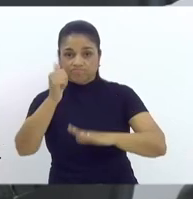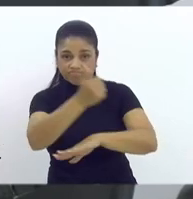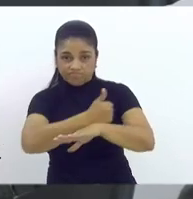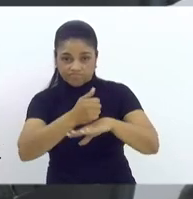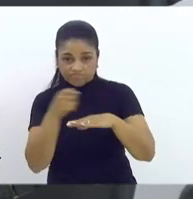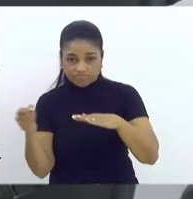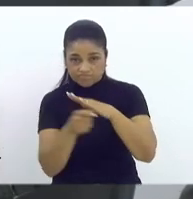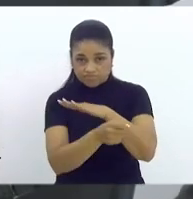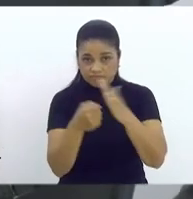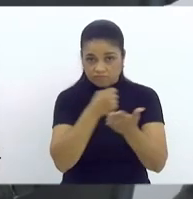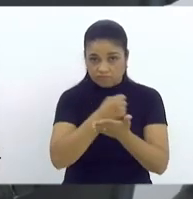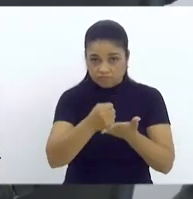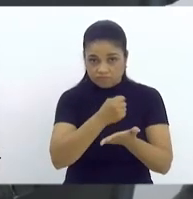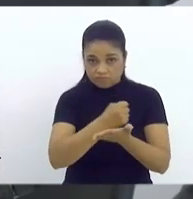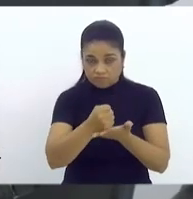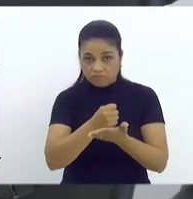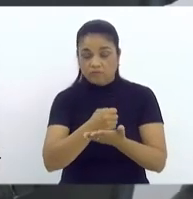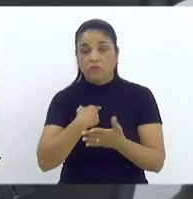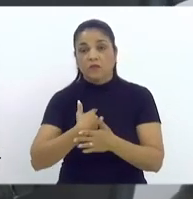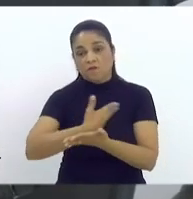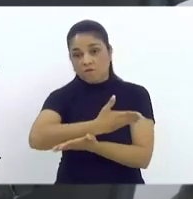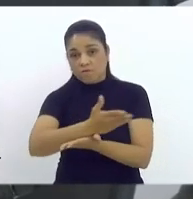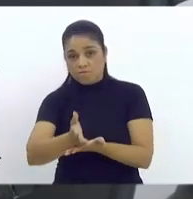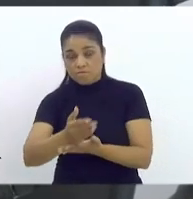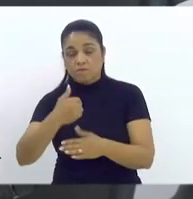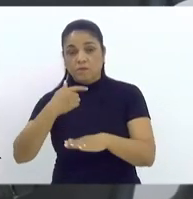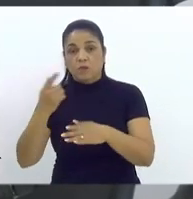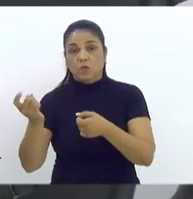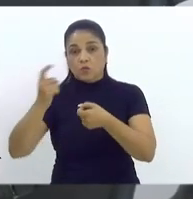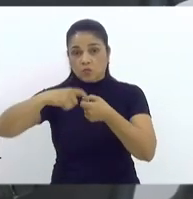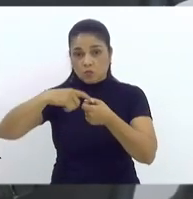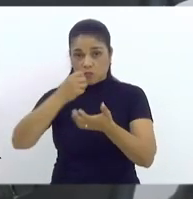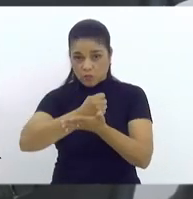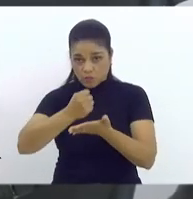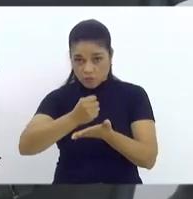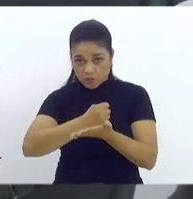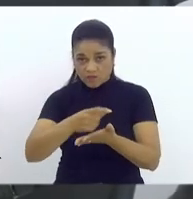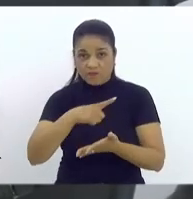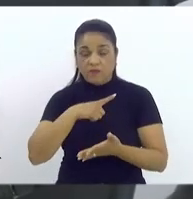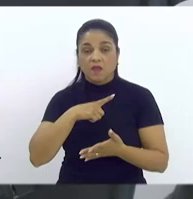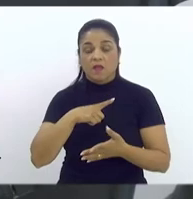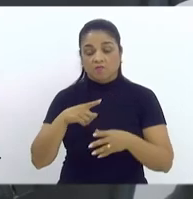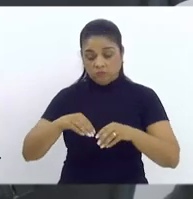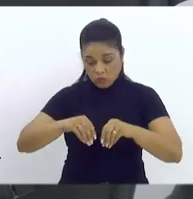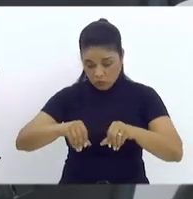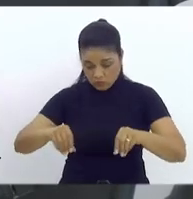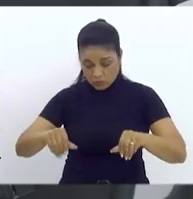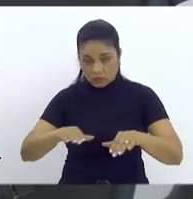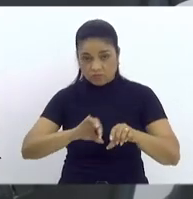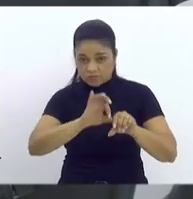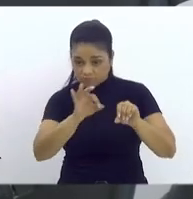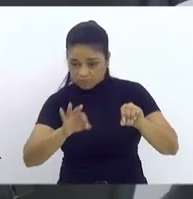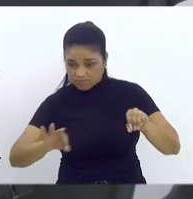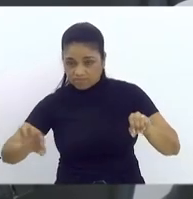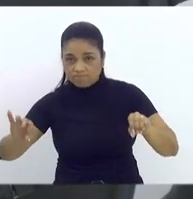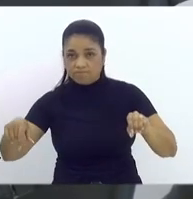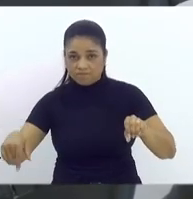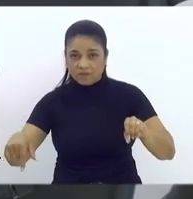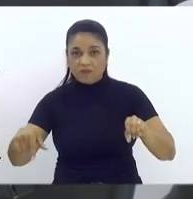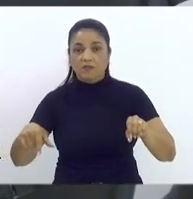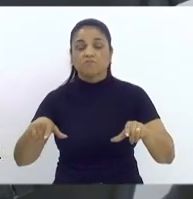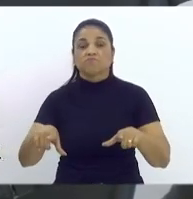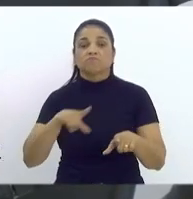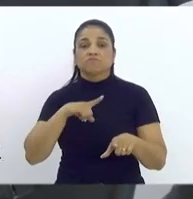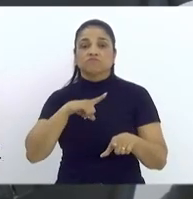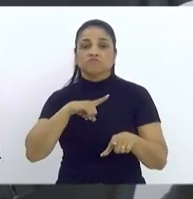com contratos que ultrapassam o prazo da concessão? A descontaminação do subsolo do gasômetro foi totalmente concluída, conforme a obrigação